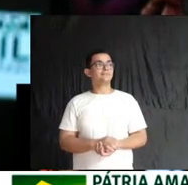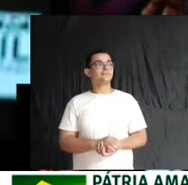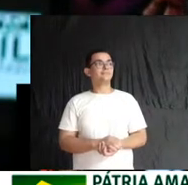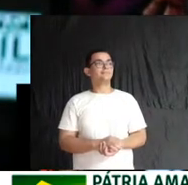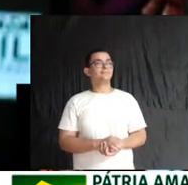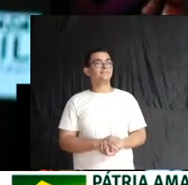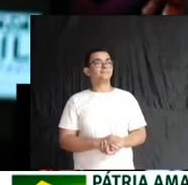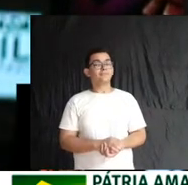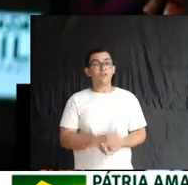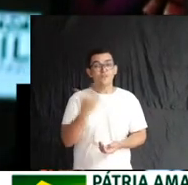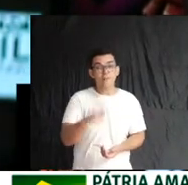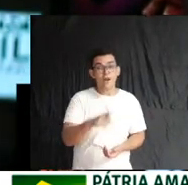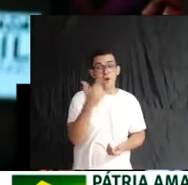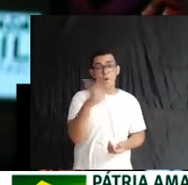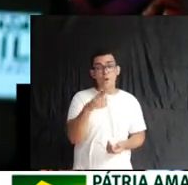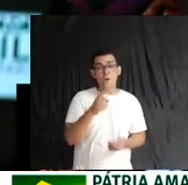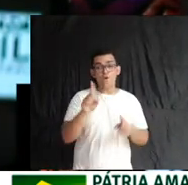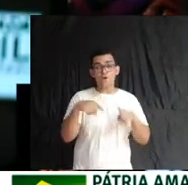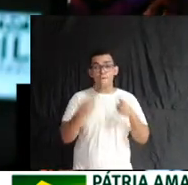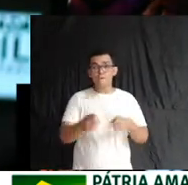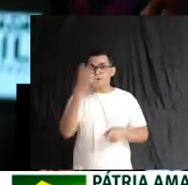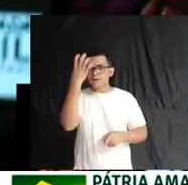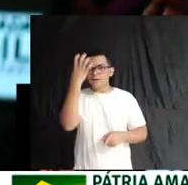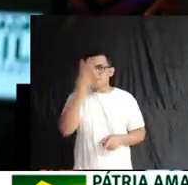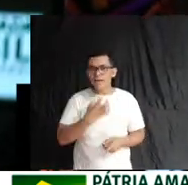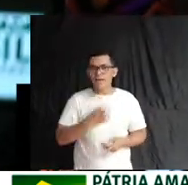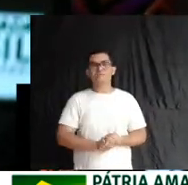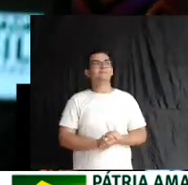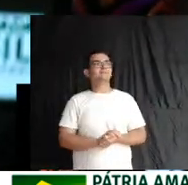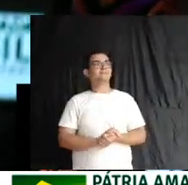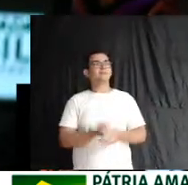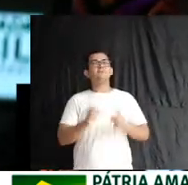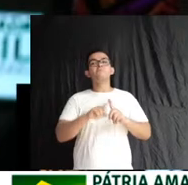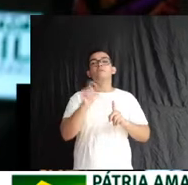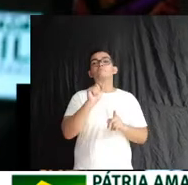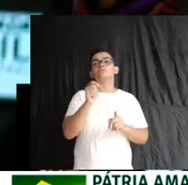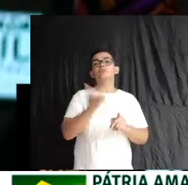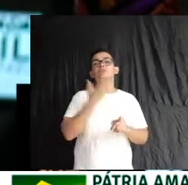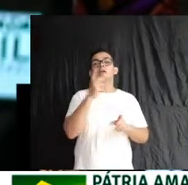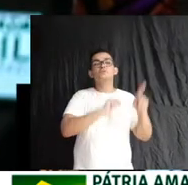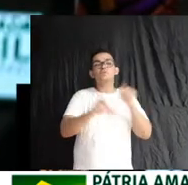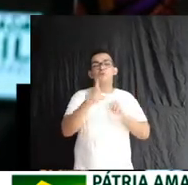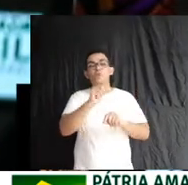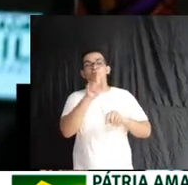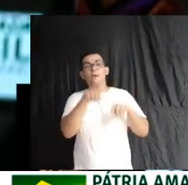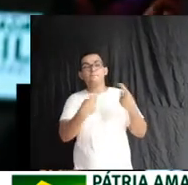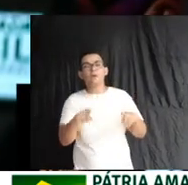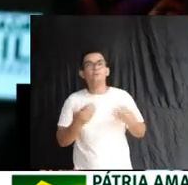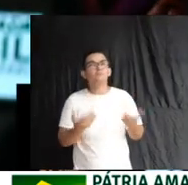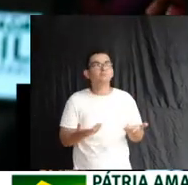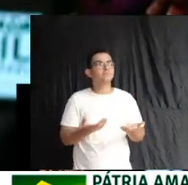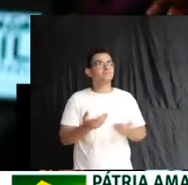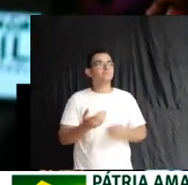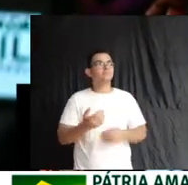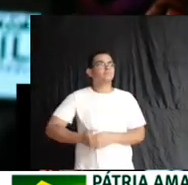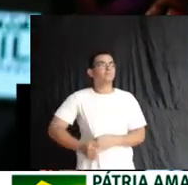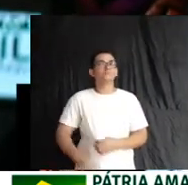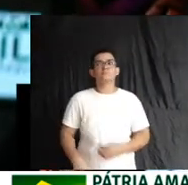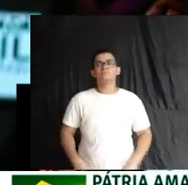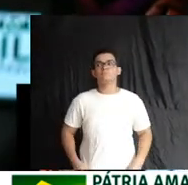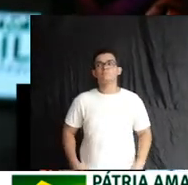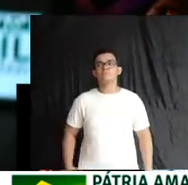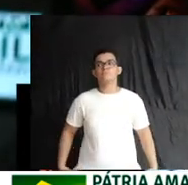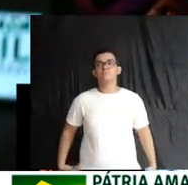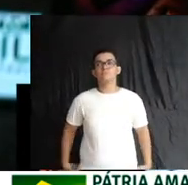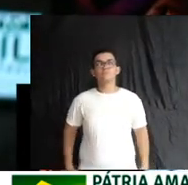mais uma? Sério? Ninguém quer escolher nada aqui? Nós temos, deixa eu ver, agora aumentou um, né? Agora